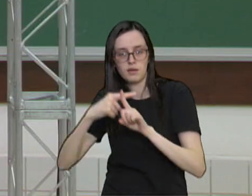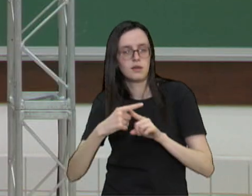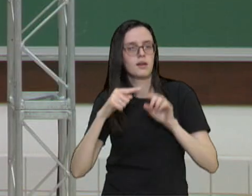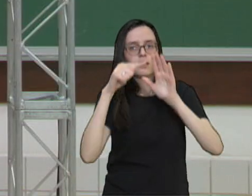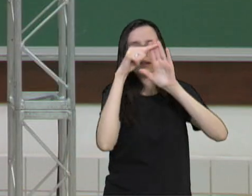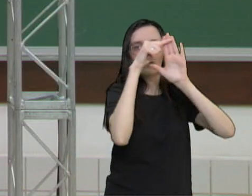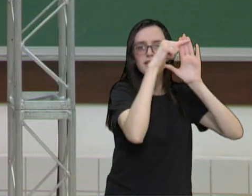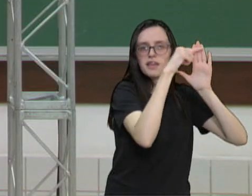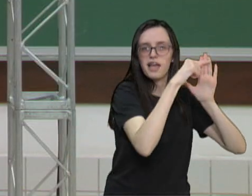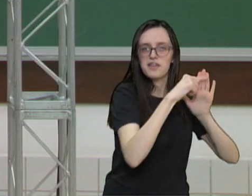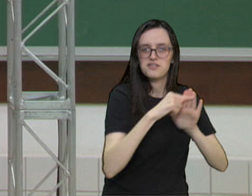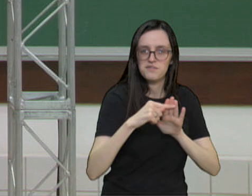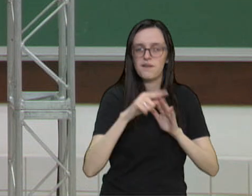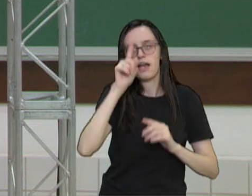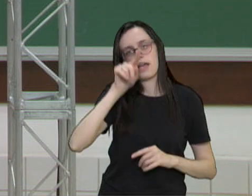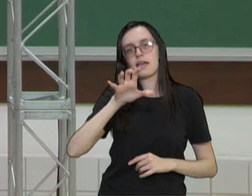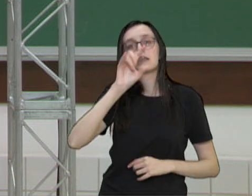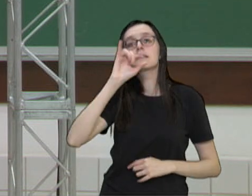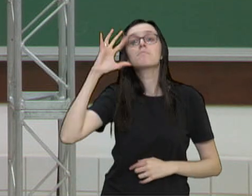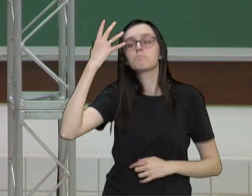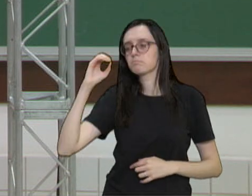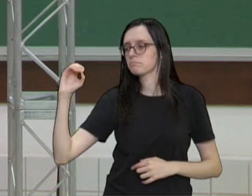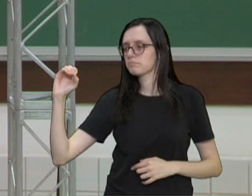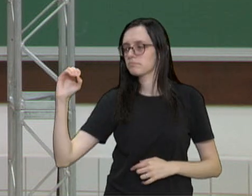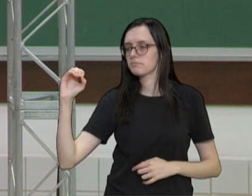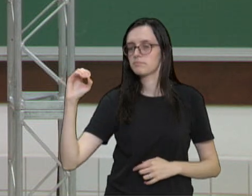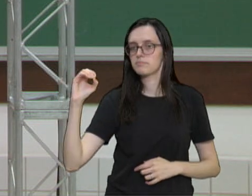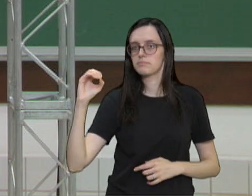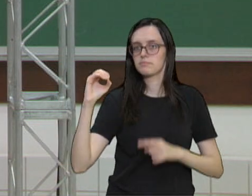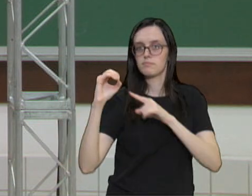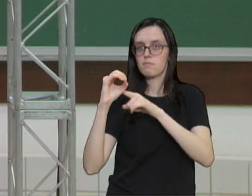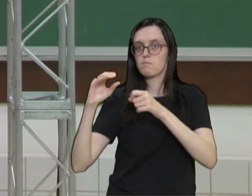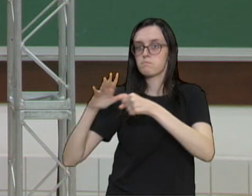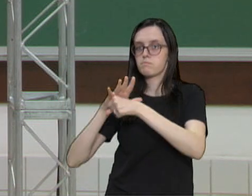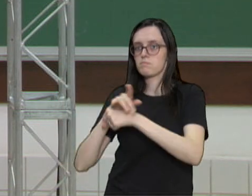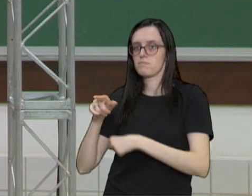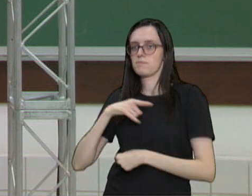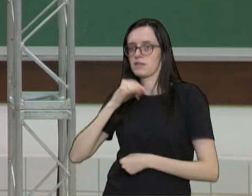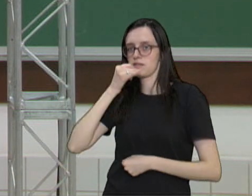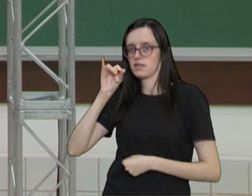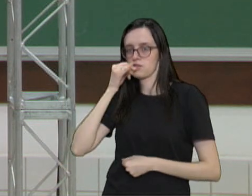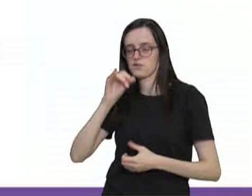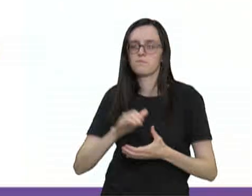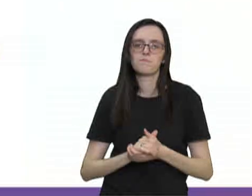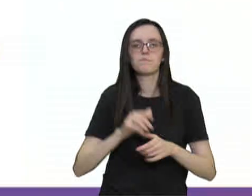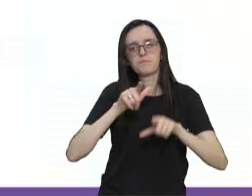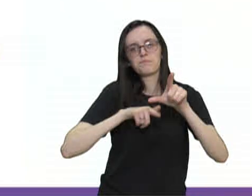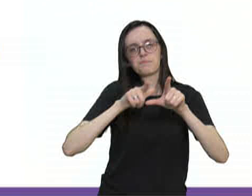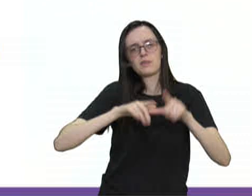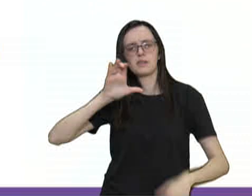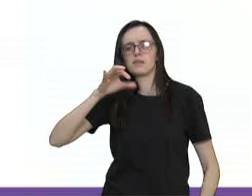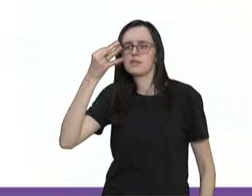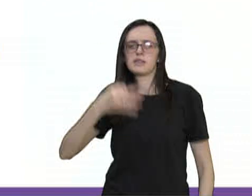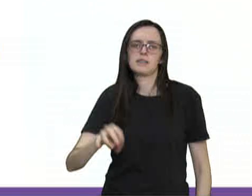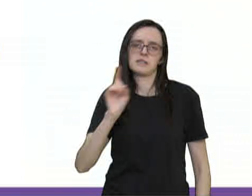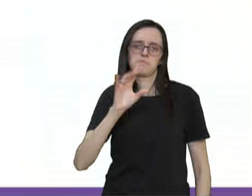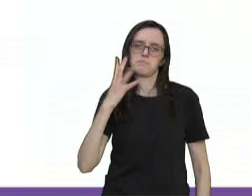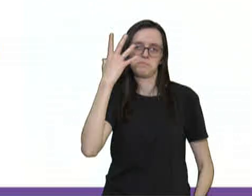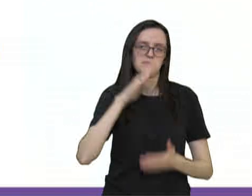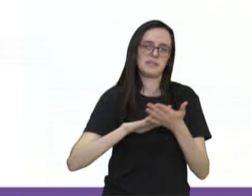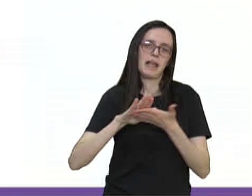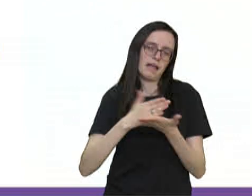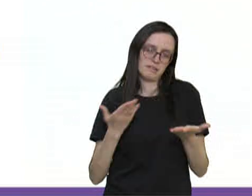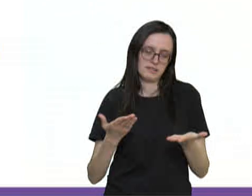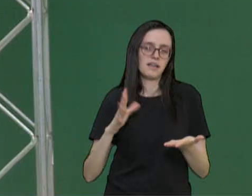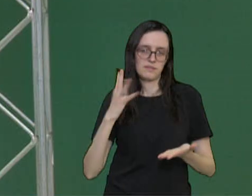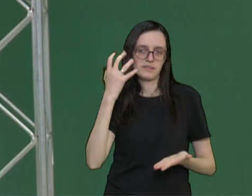cargas na presença de um corpo eletricamente carregado. E a letra C não é correta, não ocorre nada, não ocorre